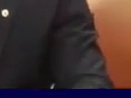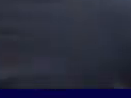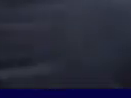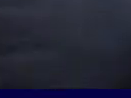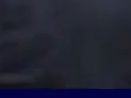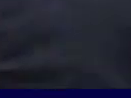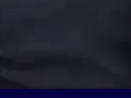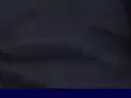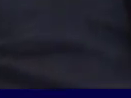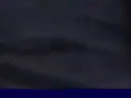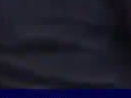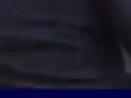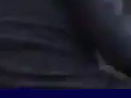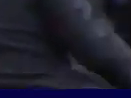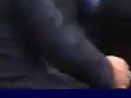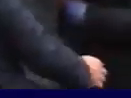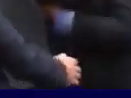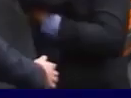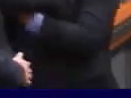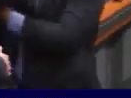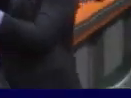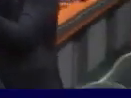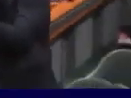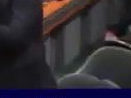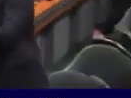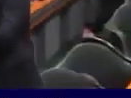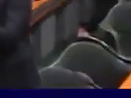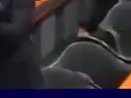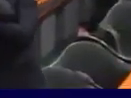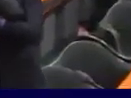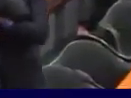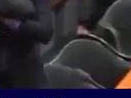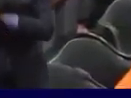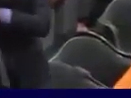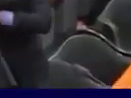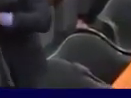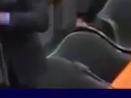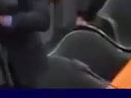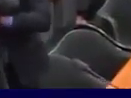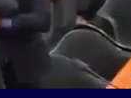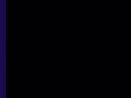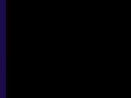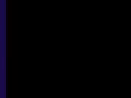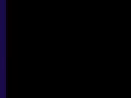de desqualificado. A sessão está encerrada. A sessão está encerrada.